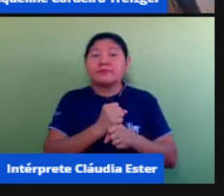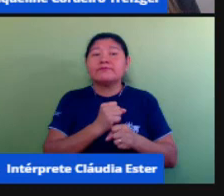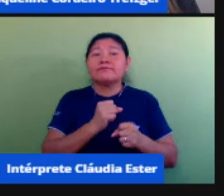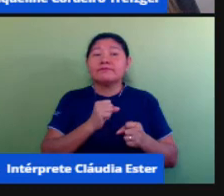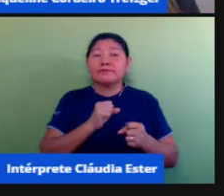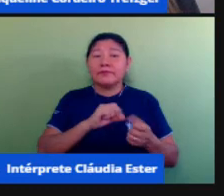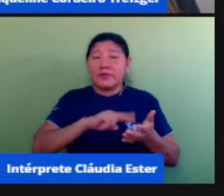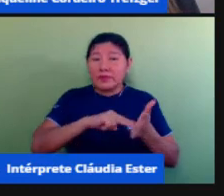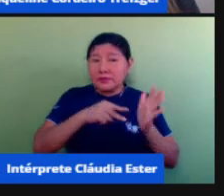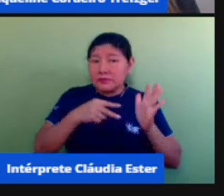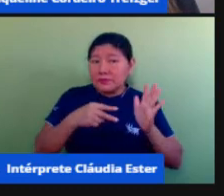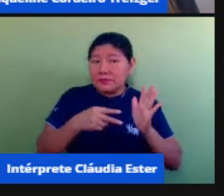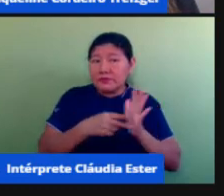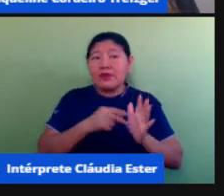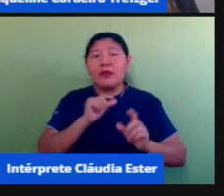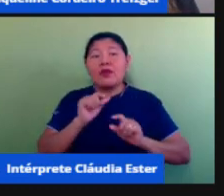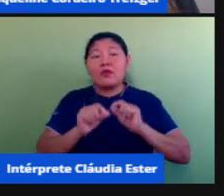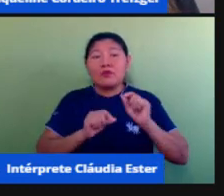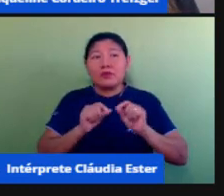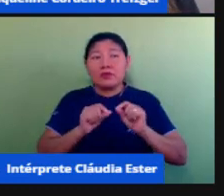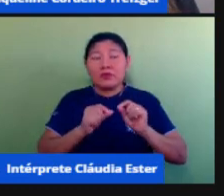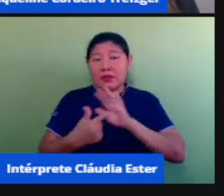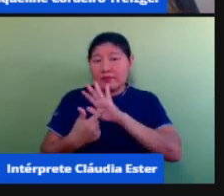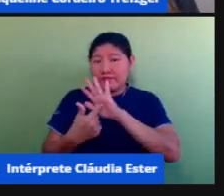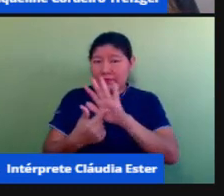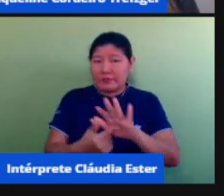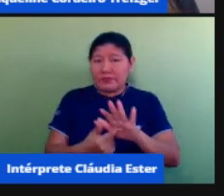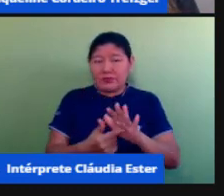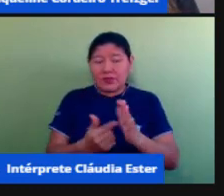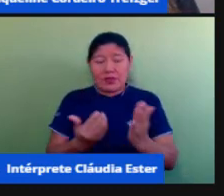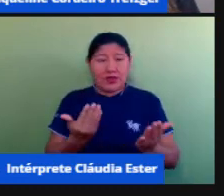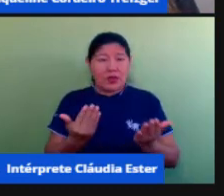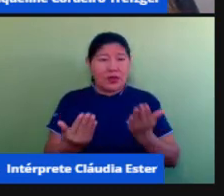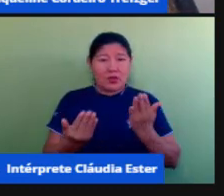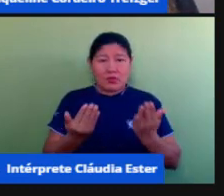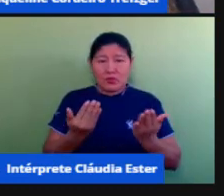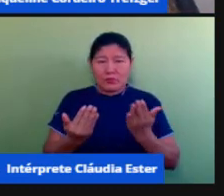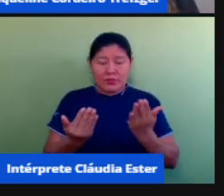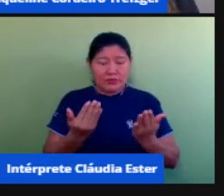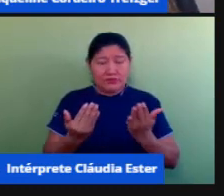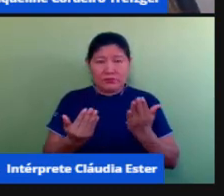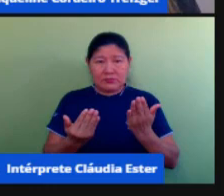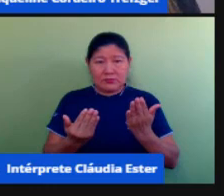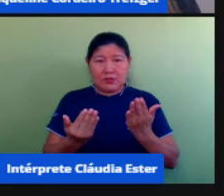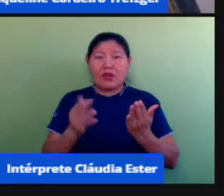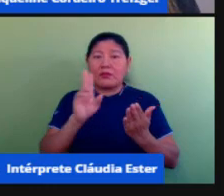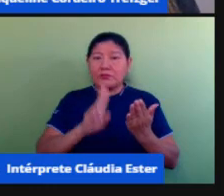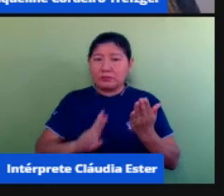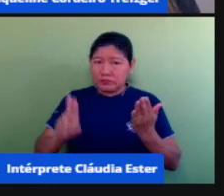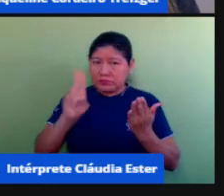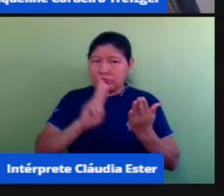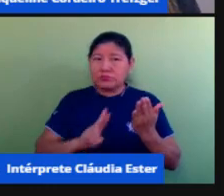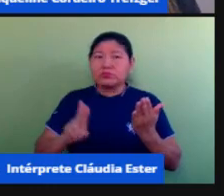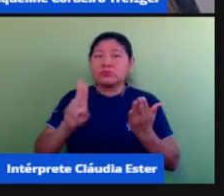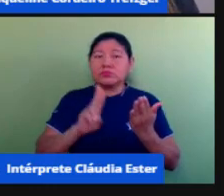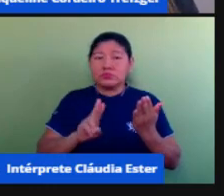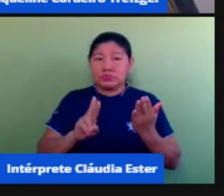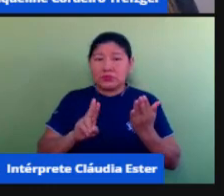pode trazer a questão do comparativo, né? Ela pode ser usada também